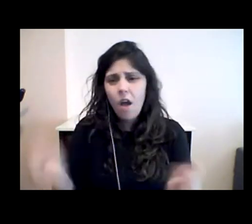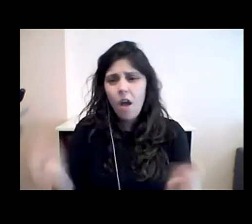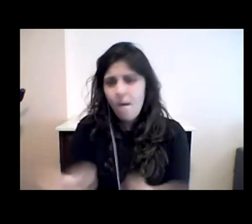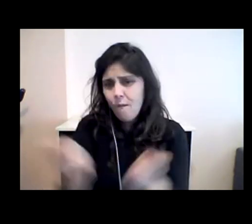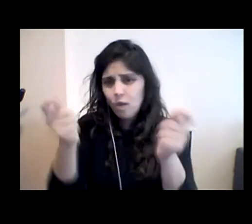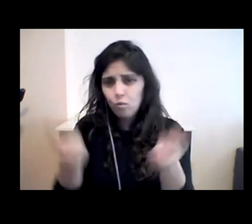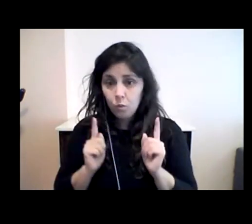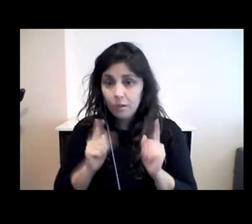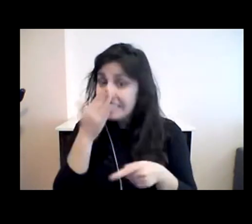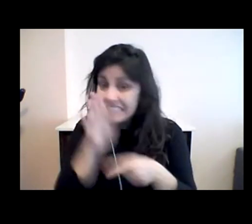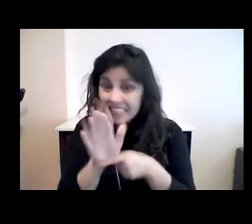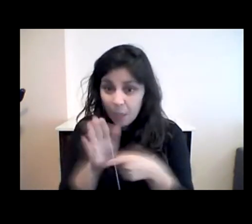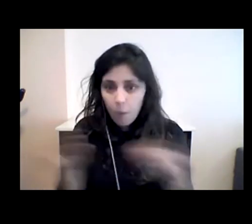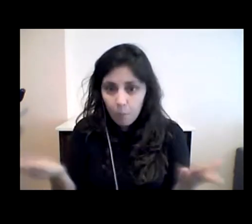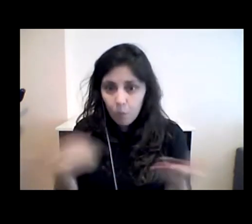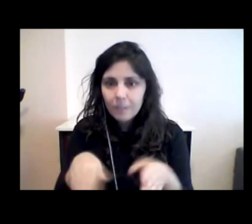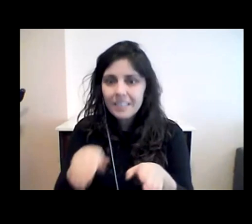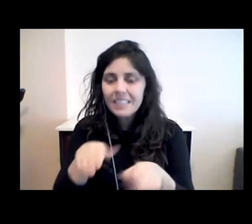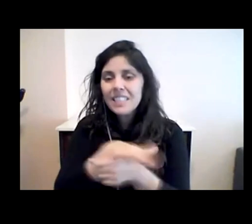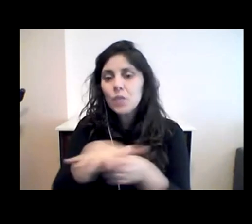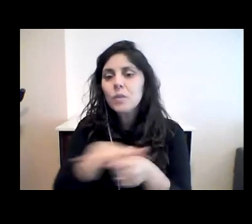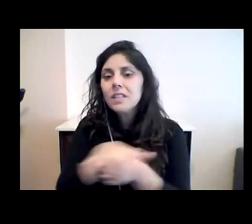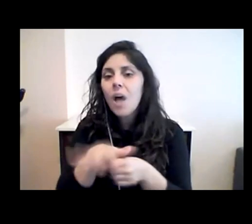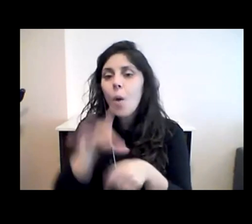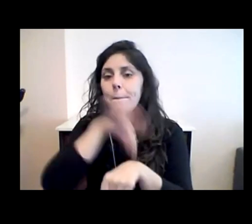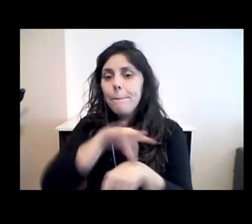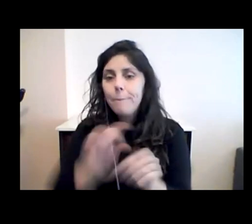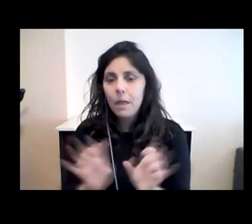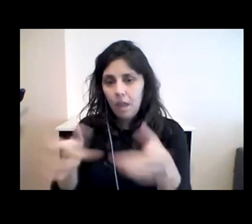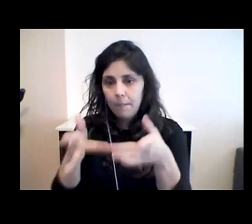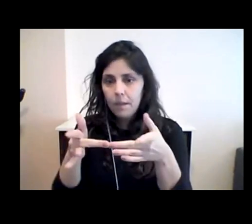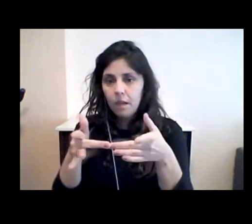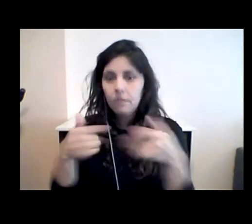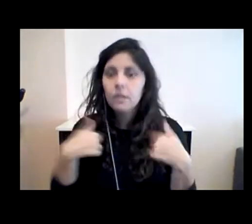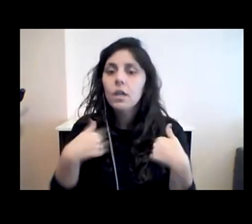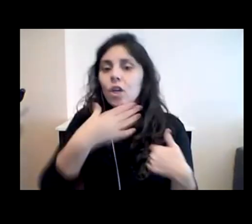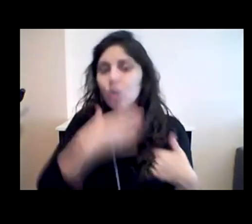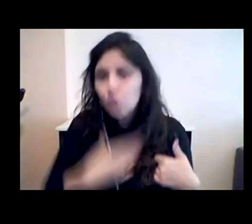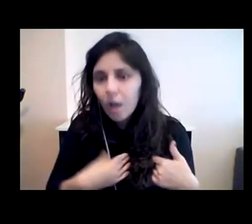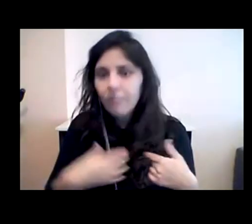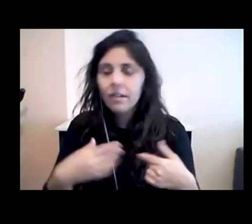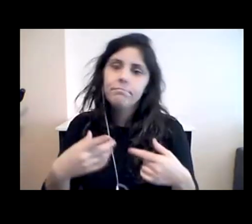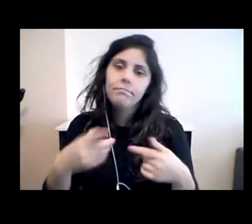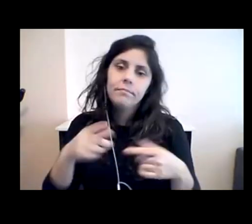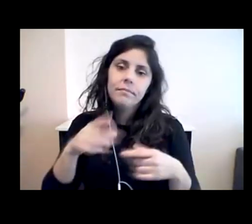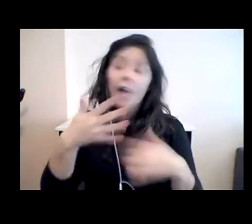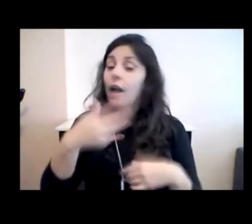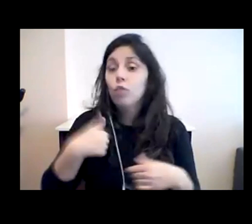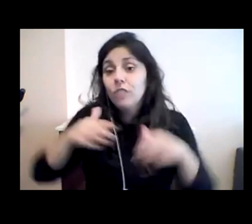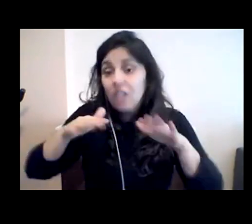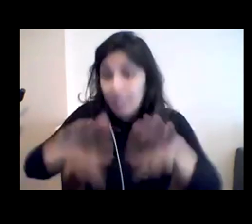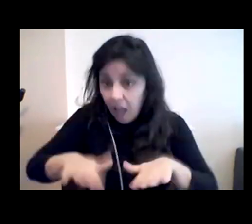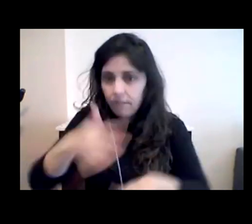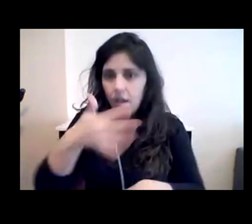concreto disso foi a situação pandémica que nós atravessamos. Eu estava a concluir o meu 12º ano quando a pandemia